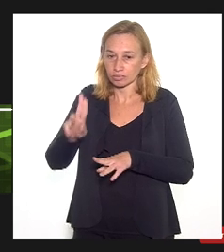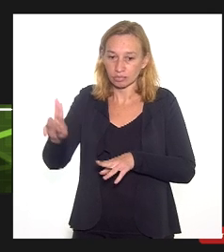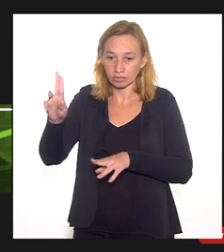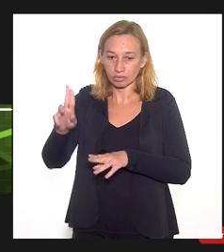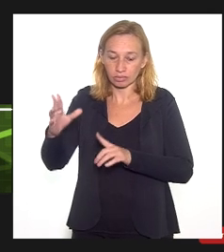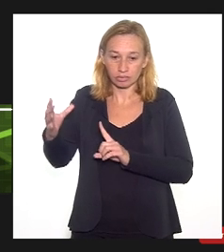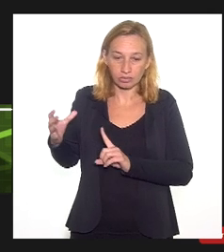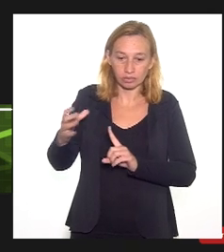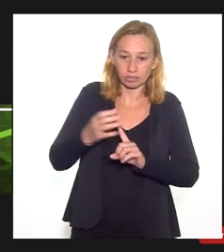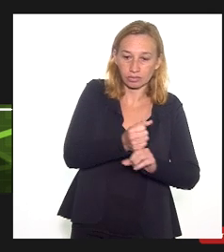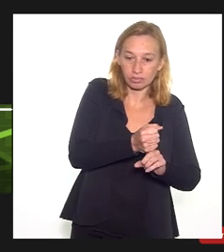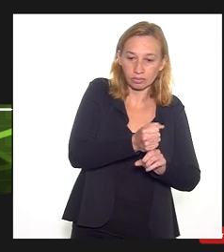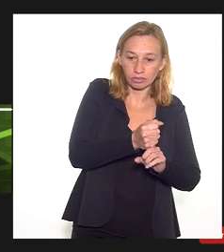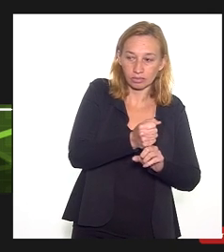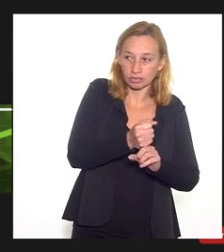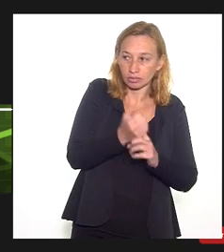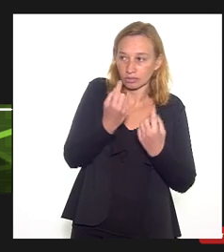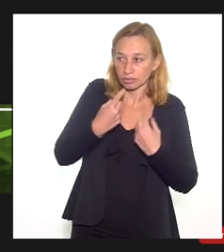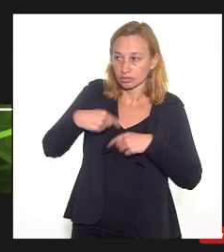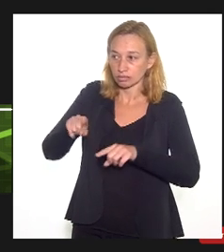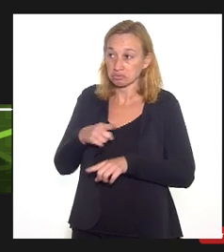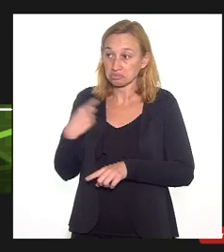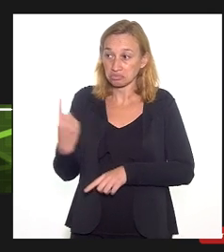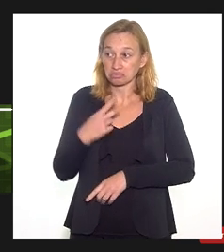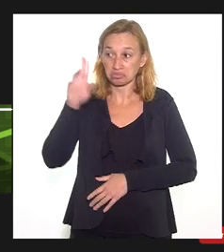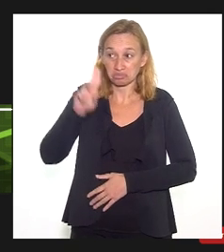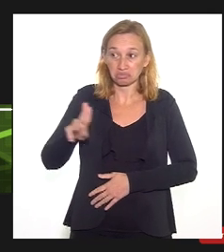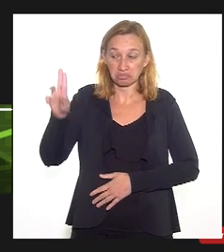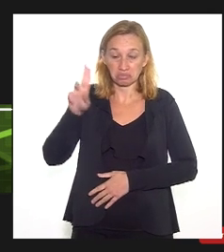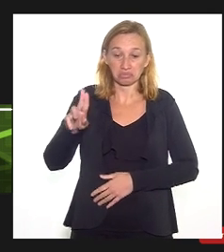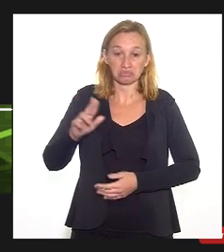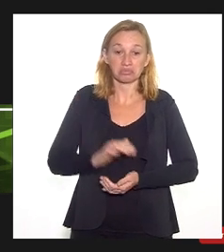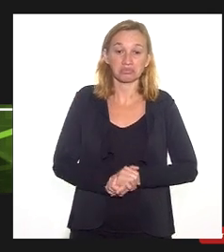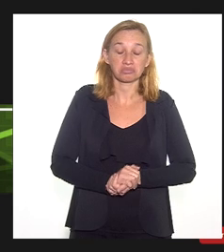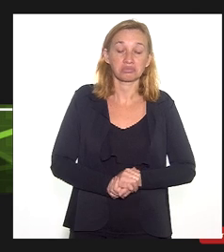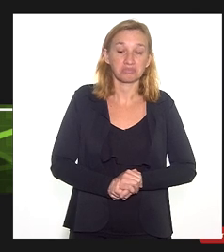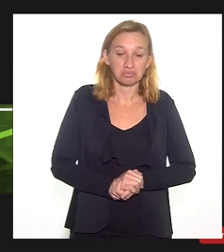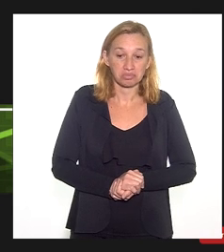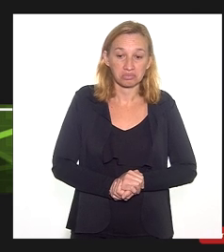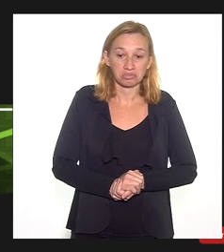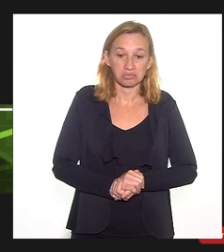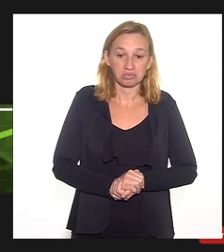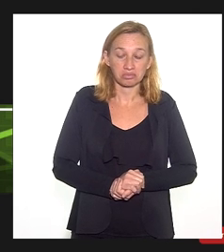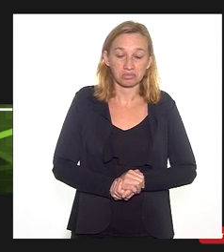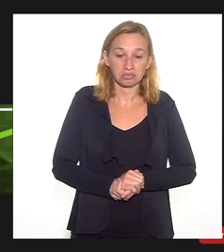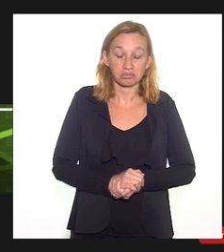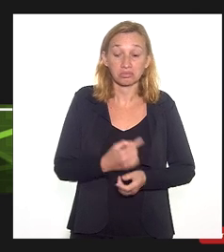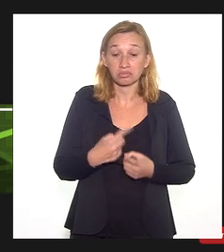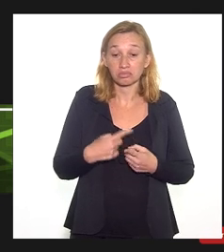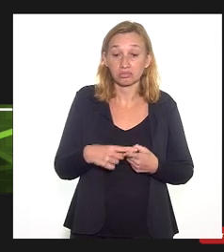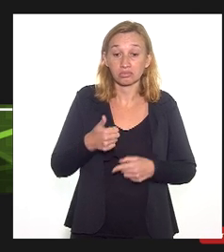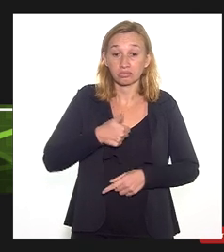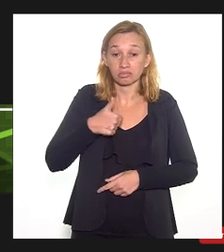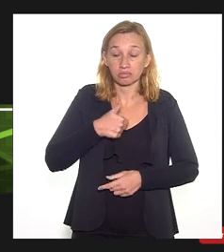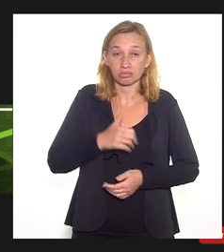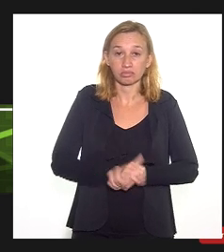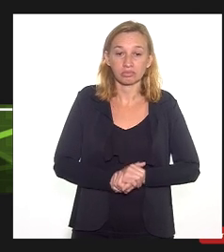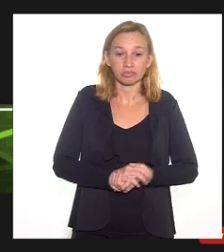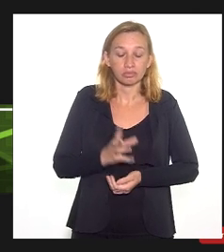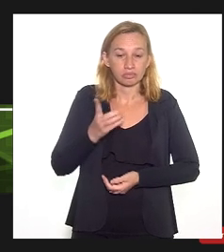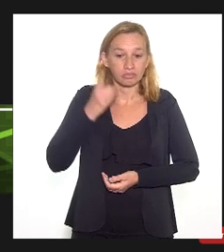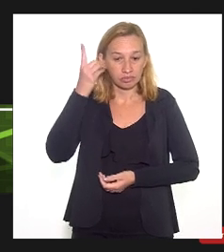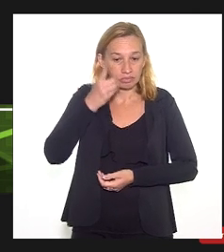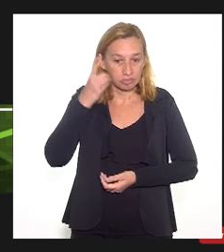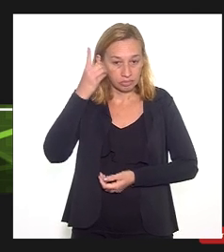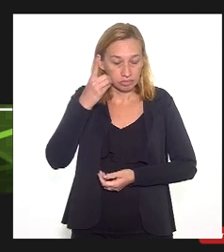contra a nossa universidade na passada semana nas passadas semanas porque primeiro o deputado